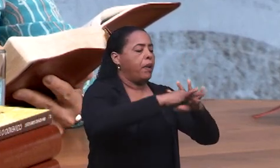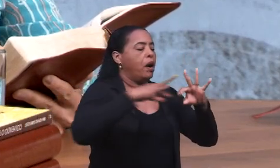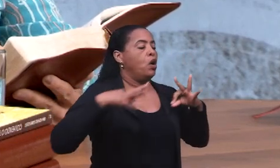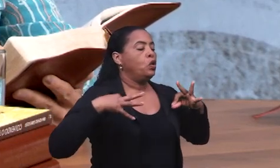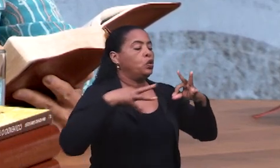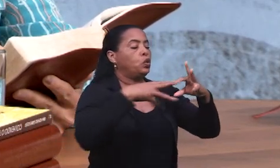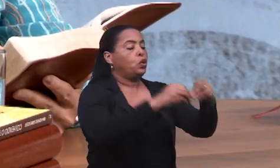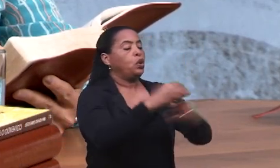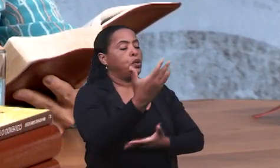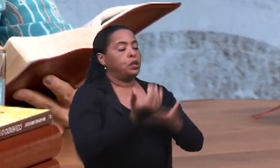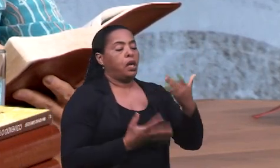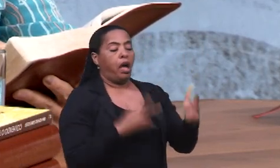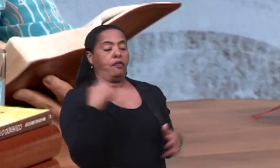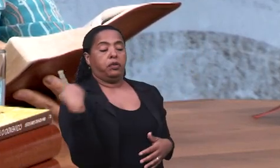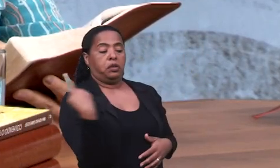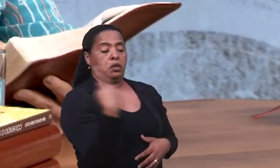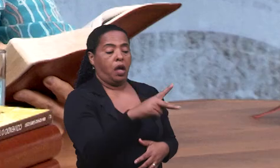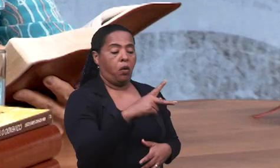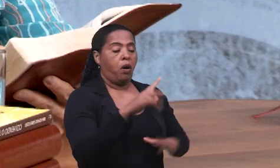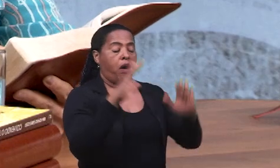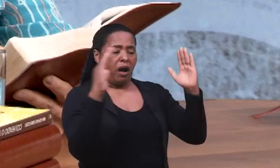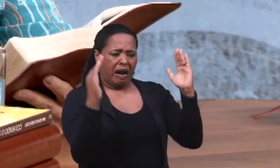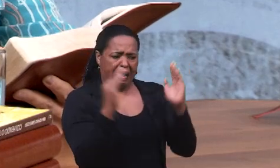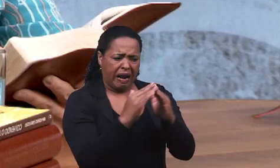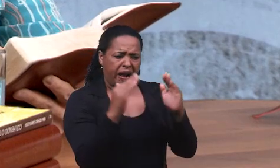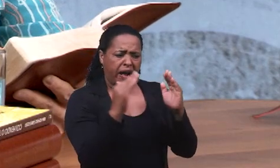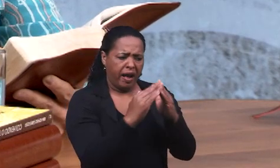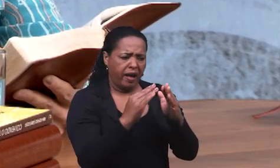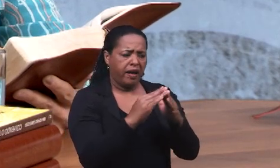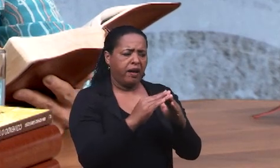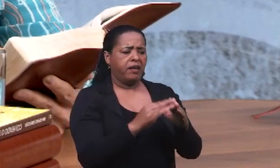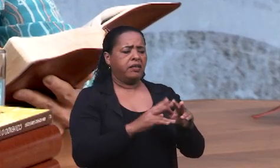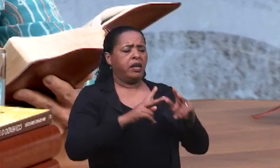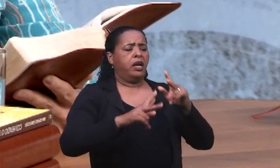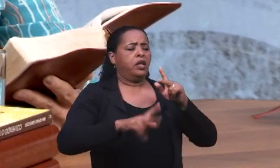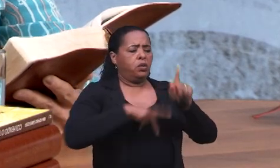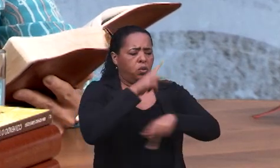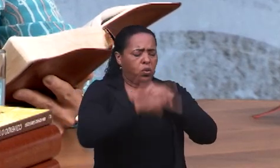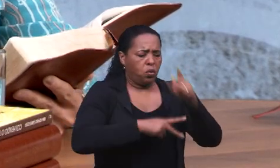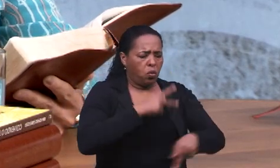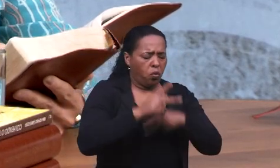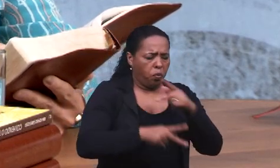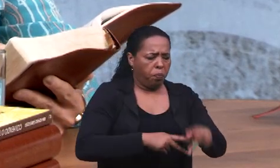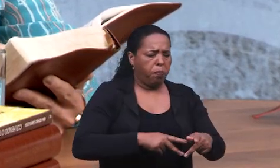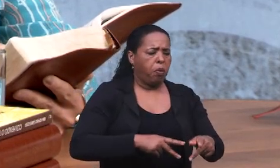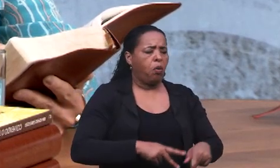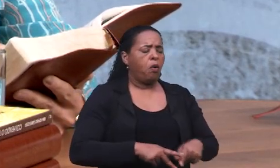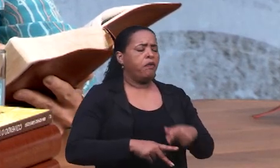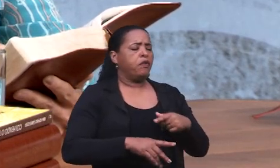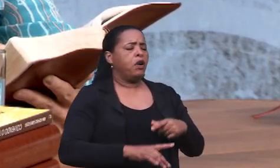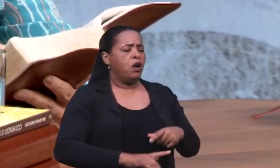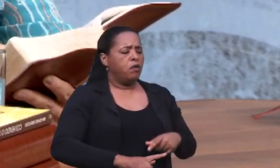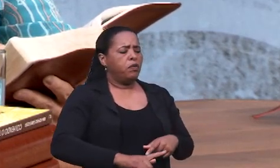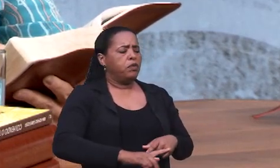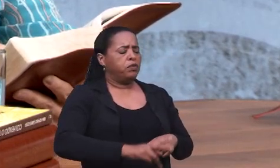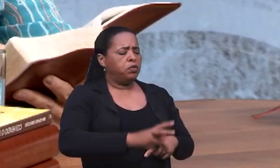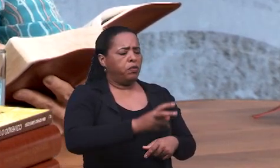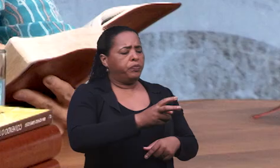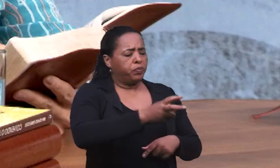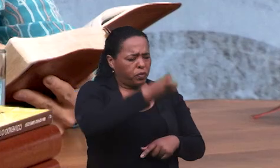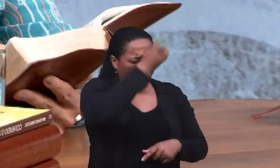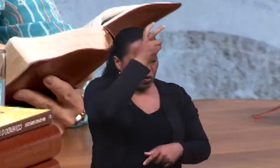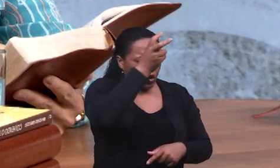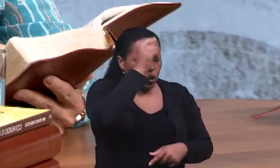todos os teus servos, e as casas de todos os egípcios, como nunca viram teus